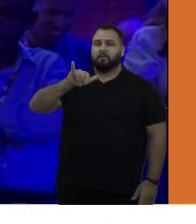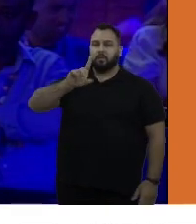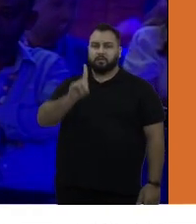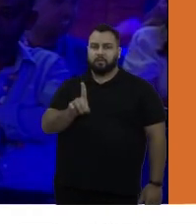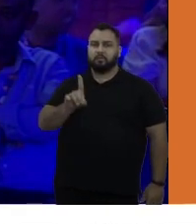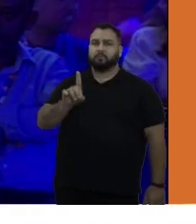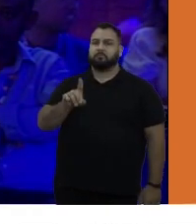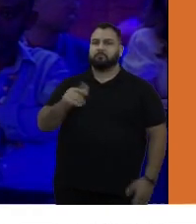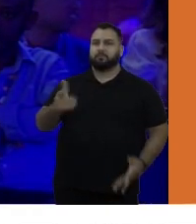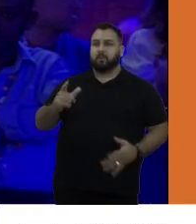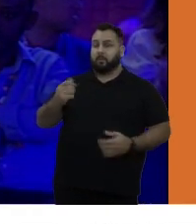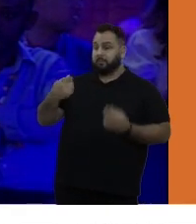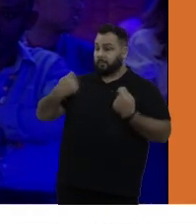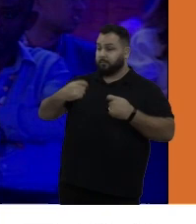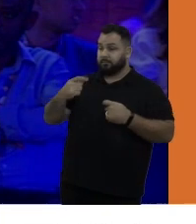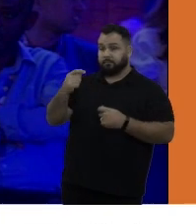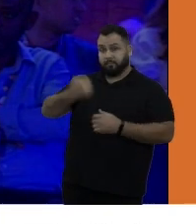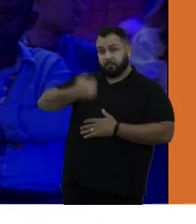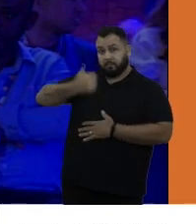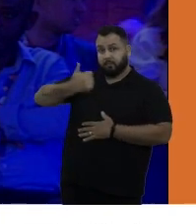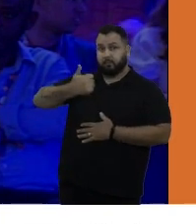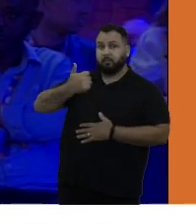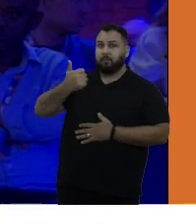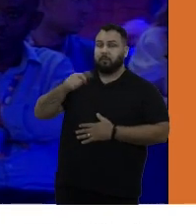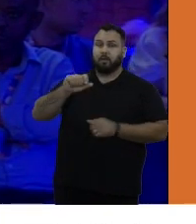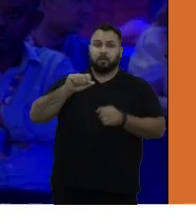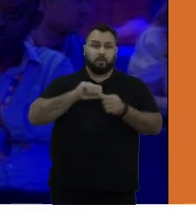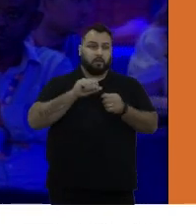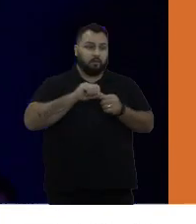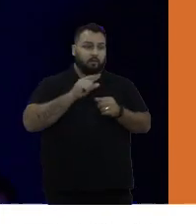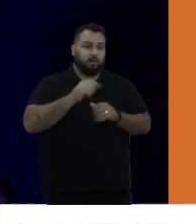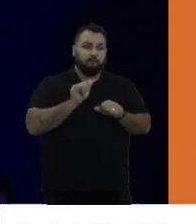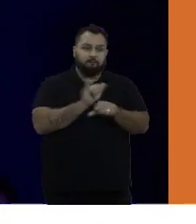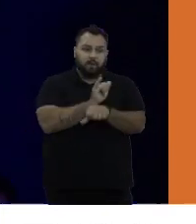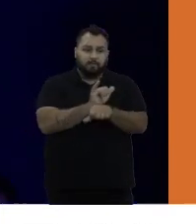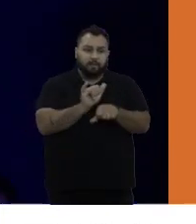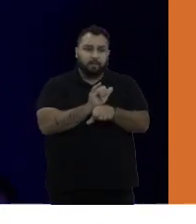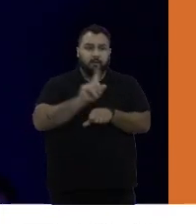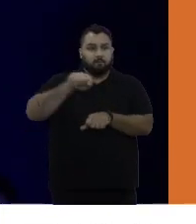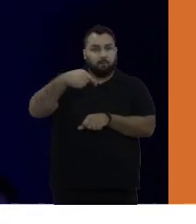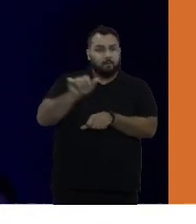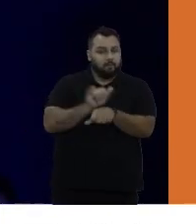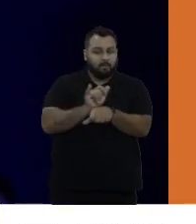primeiro a gente faz as ferramentas, depois as ferramentas nos fazem.